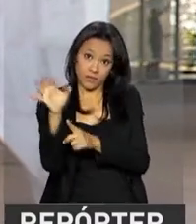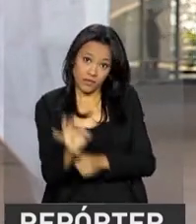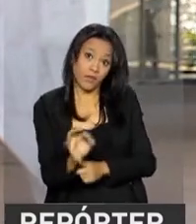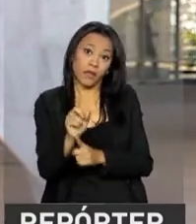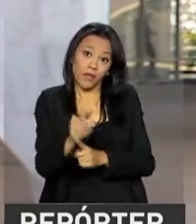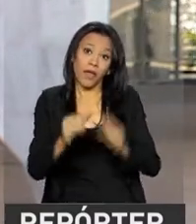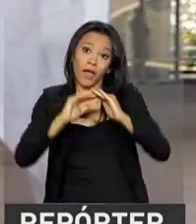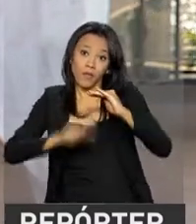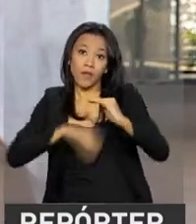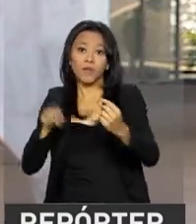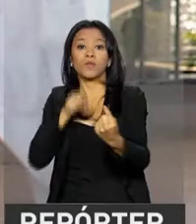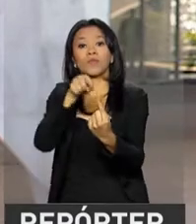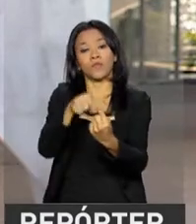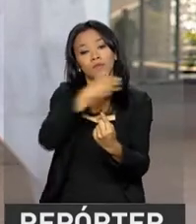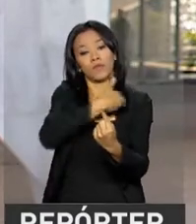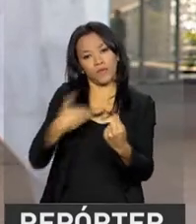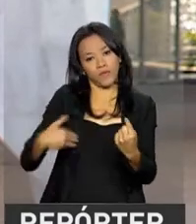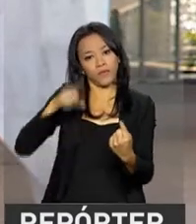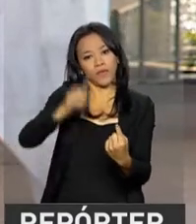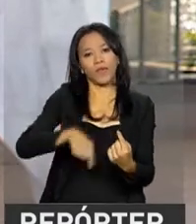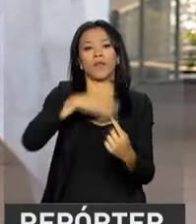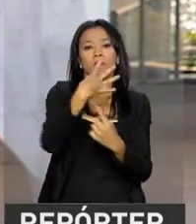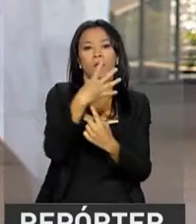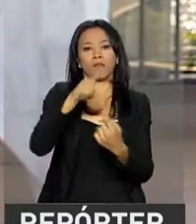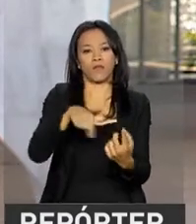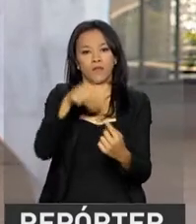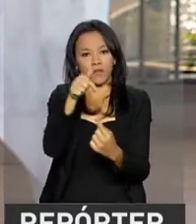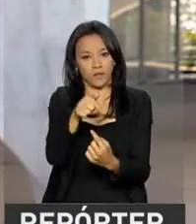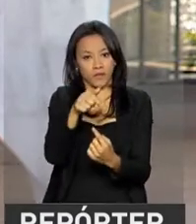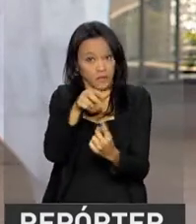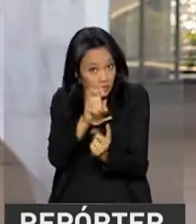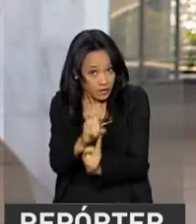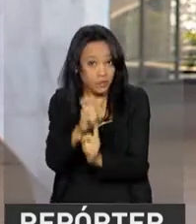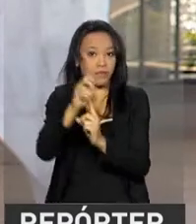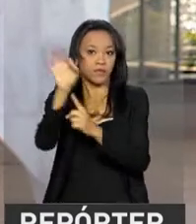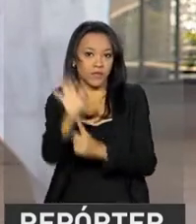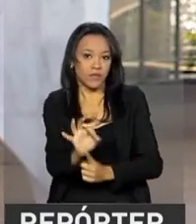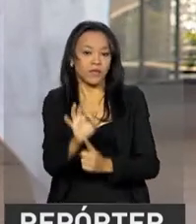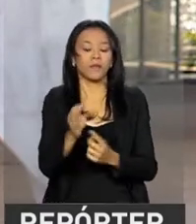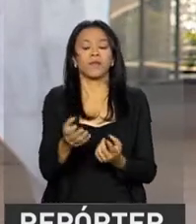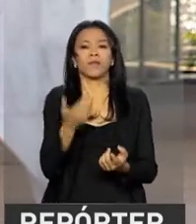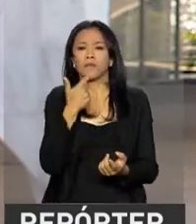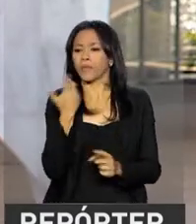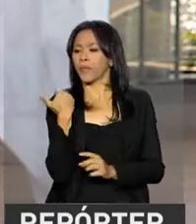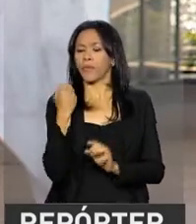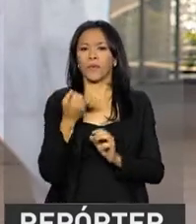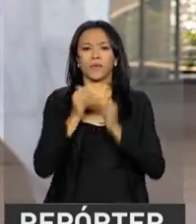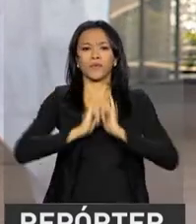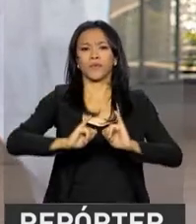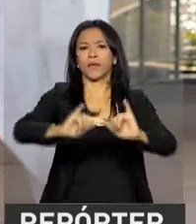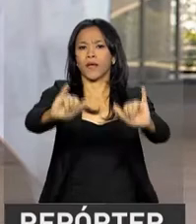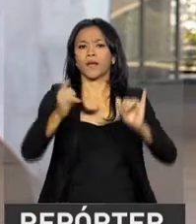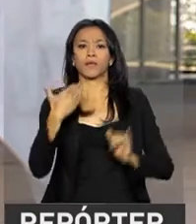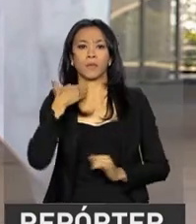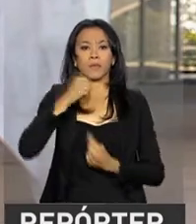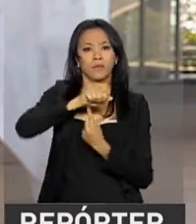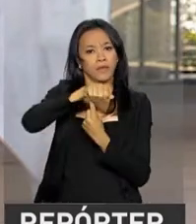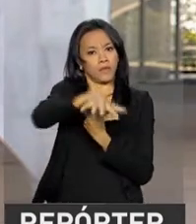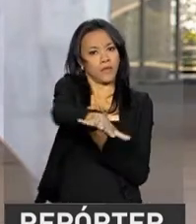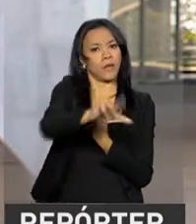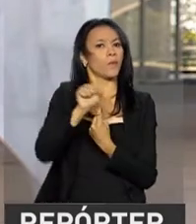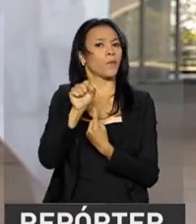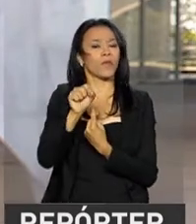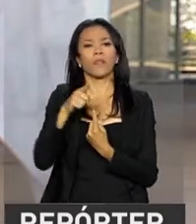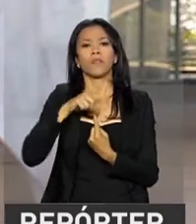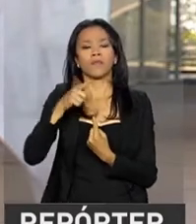governo, que é de 4,5%. Segundo o boletim Focus, divulgado agora há pouco pelo Banco Central, não